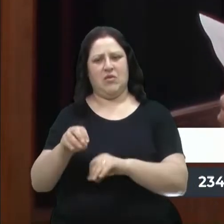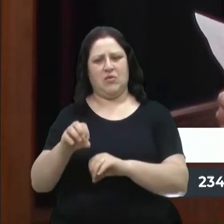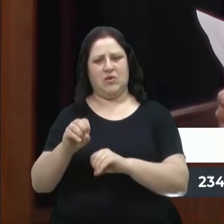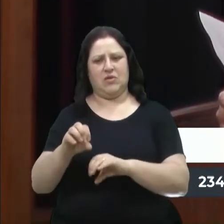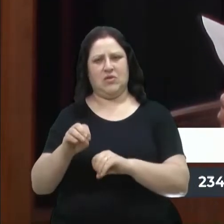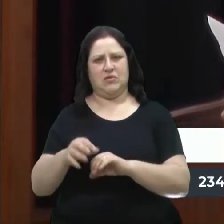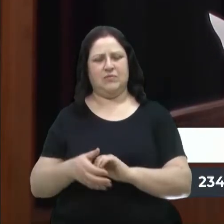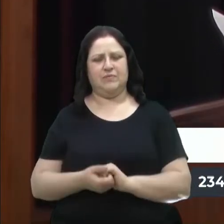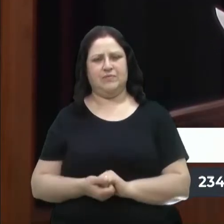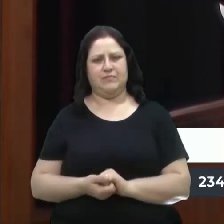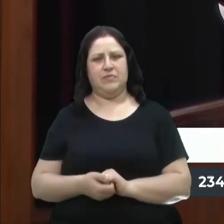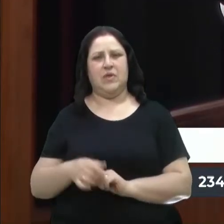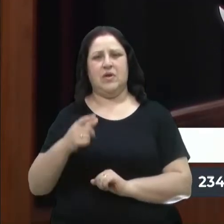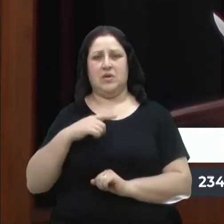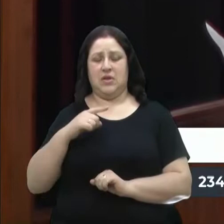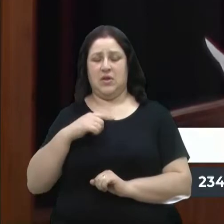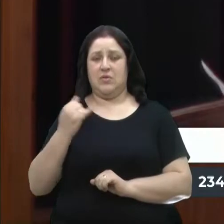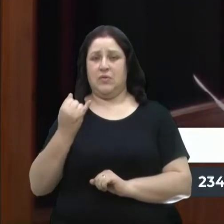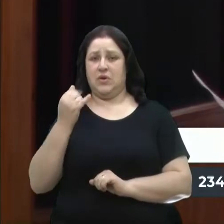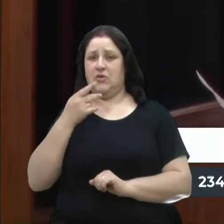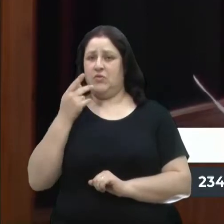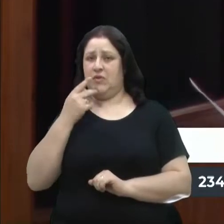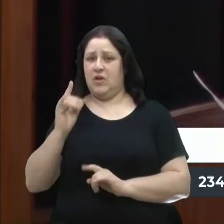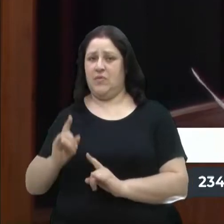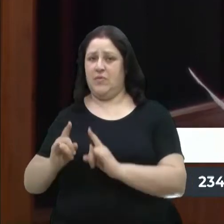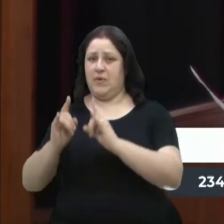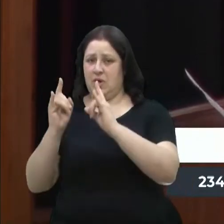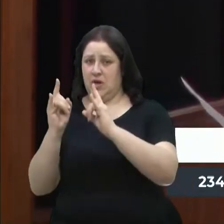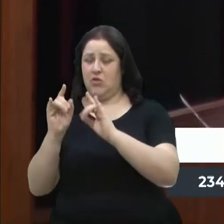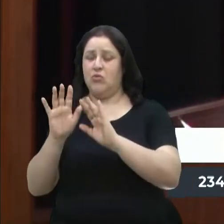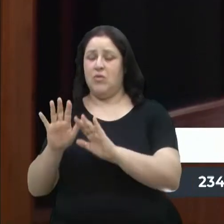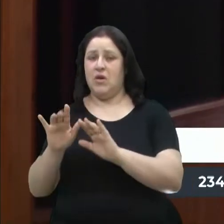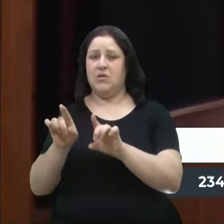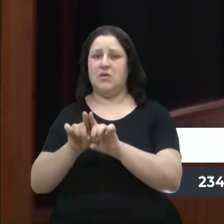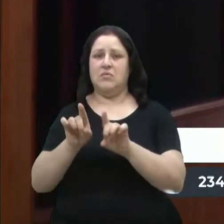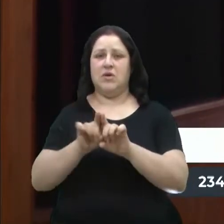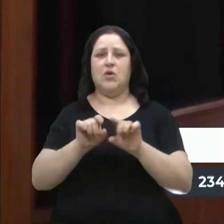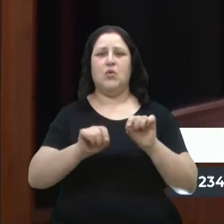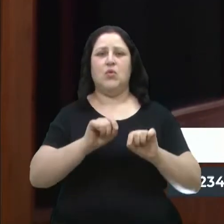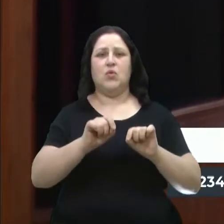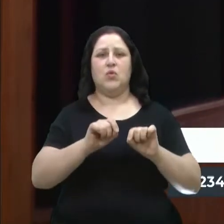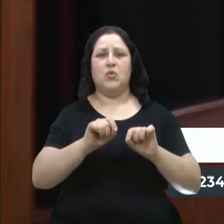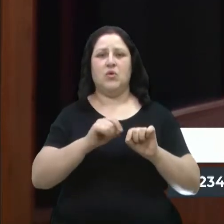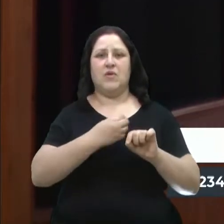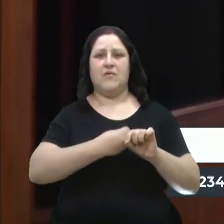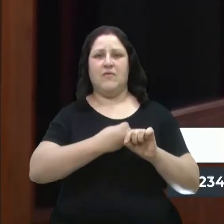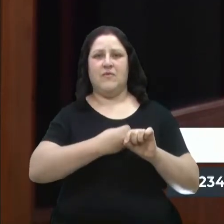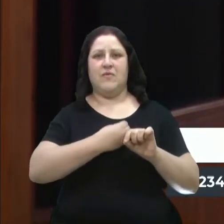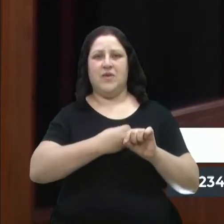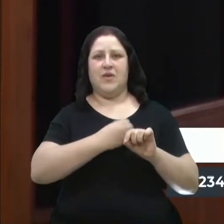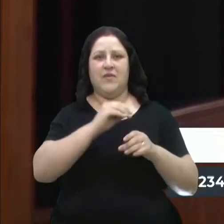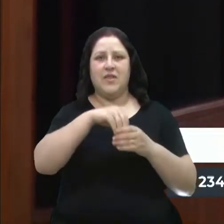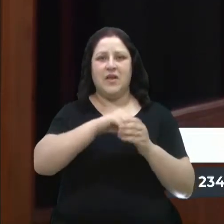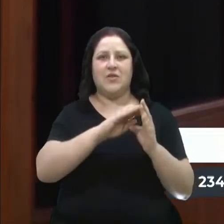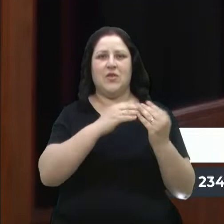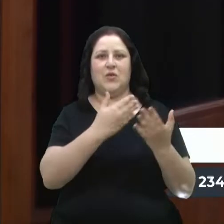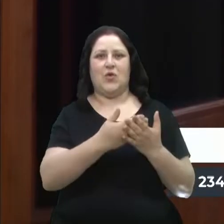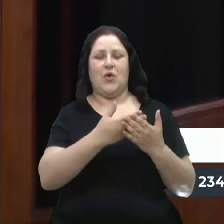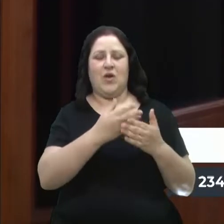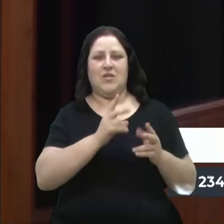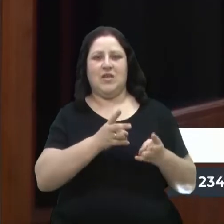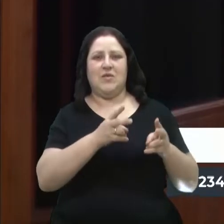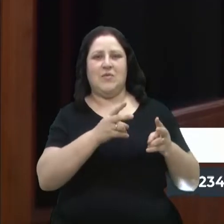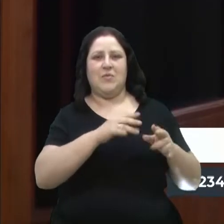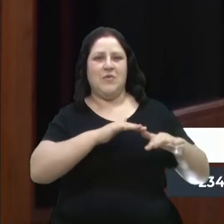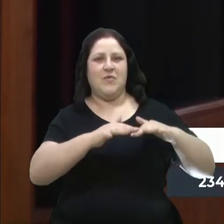é preciso falar do que mantém a escola viva e pulsante ao longo dos 50 anos a sua